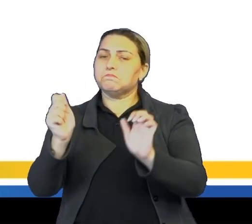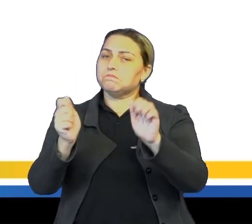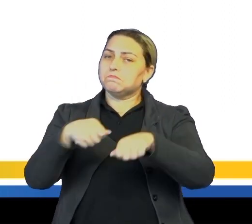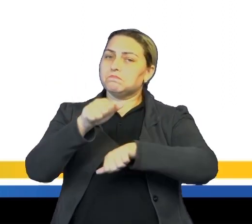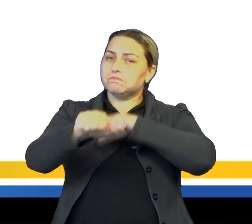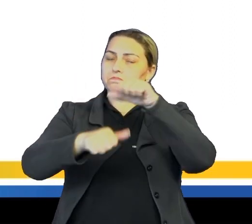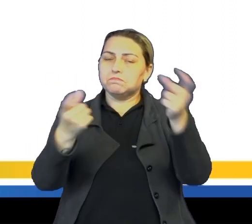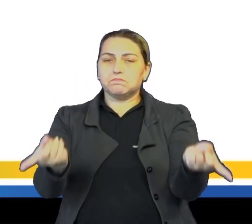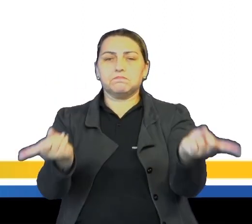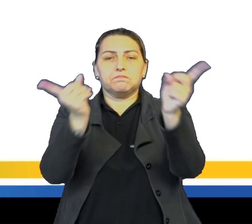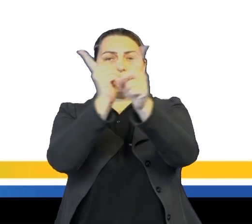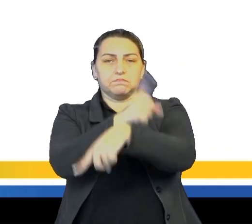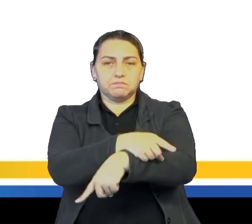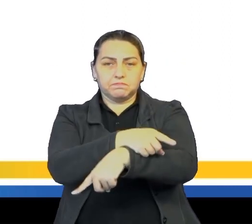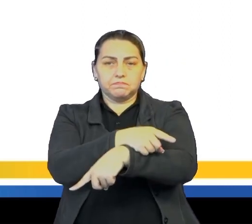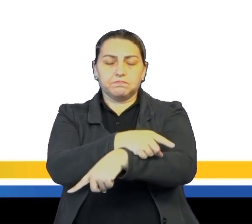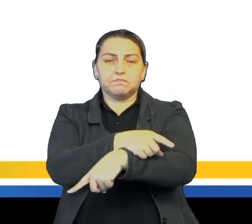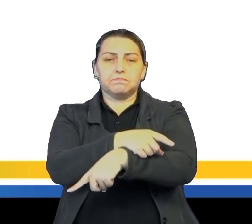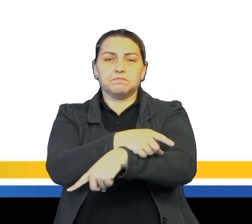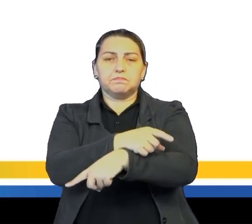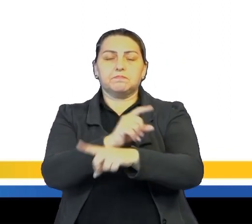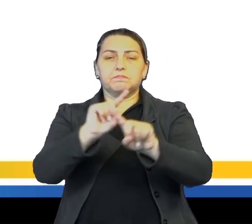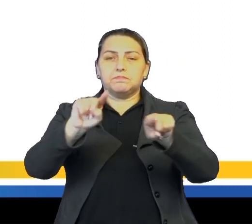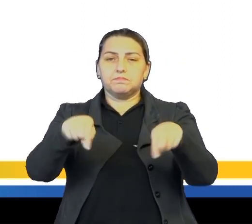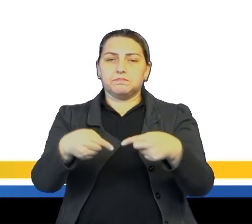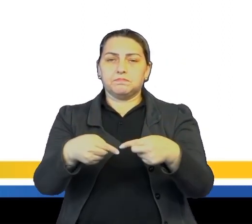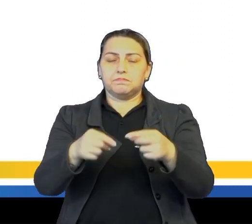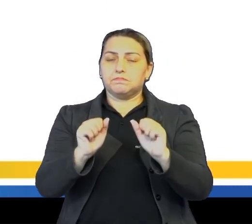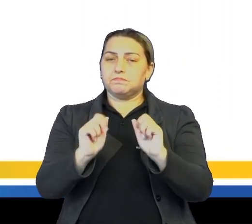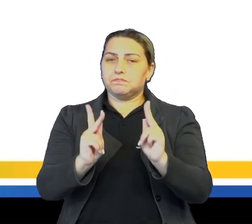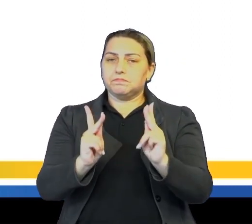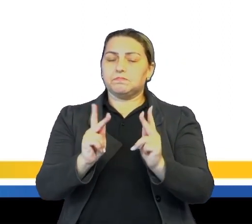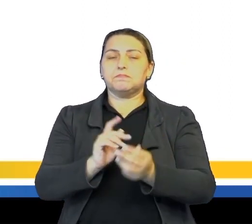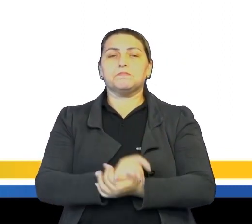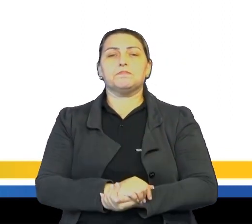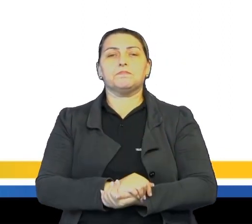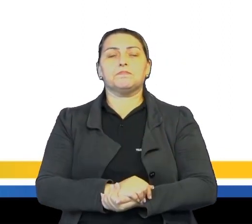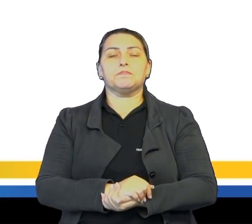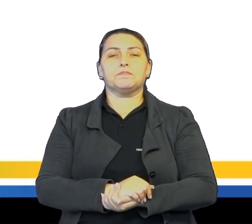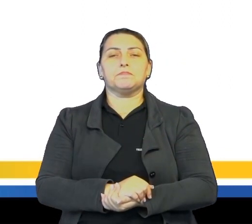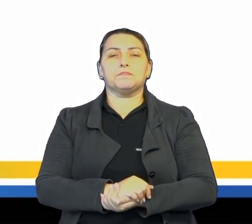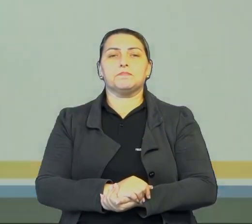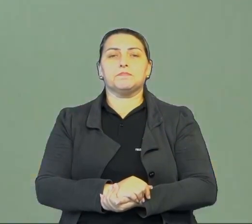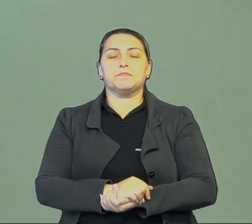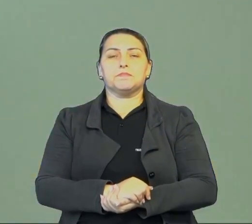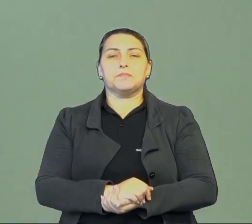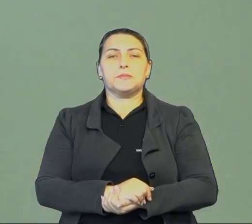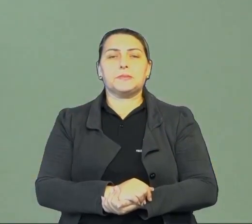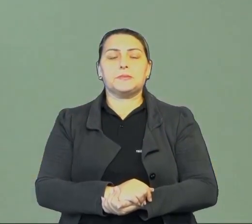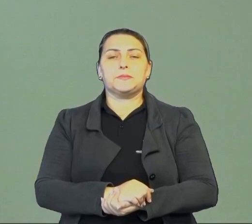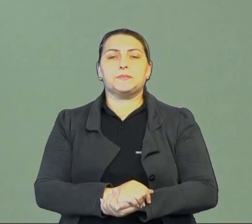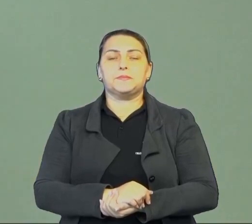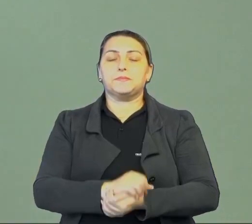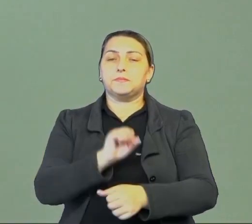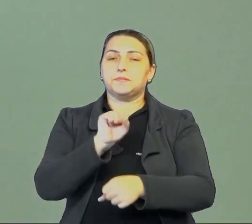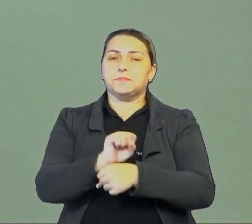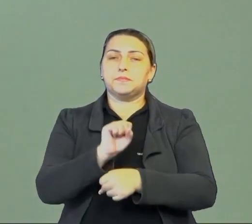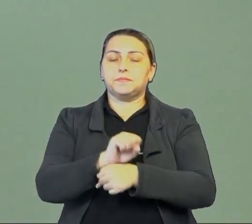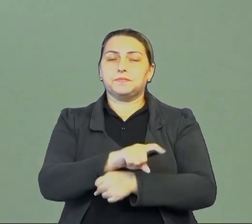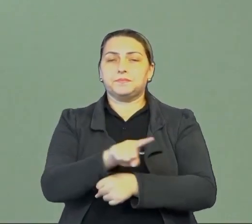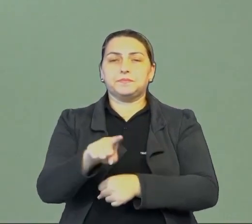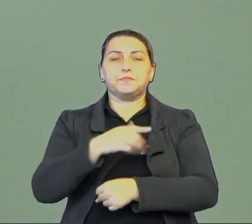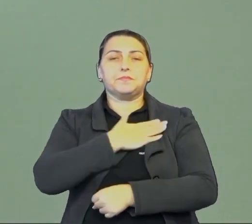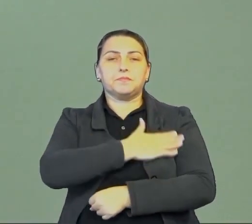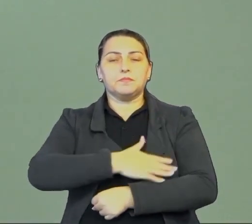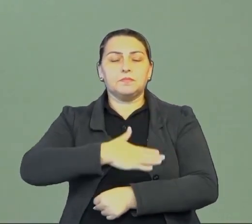que a gente troque a posição dos parentes Ok então é isso gente eu espero que